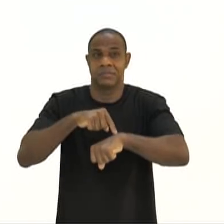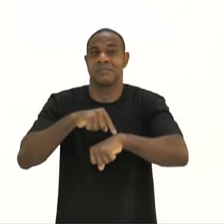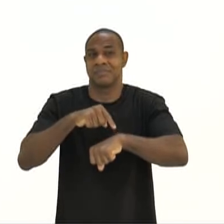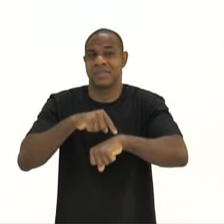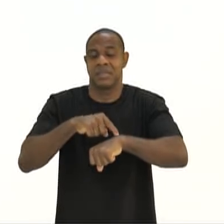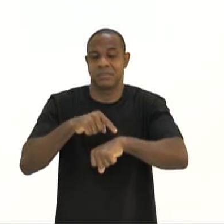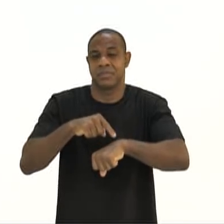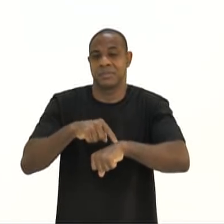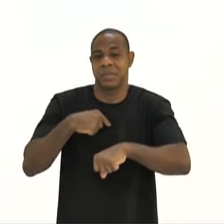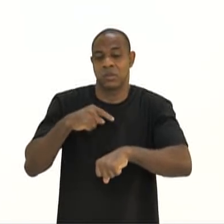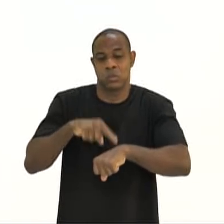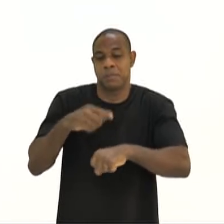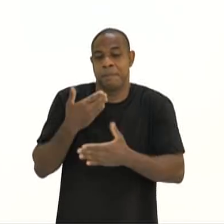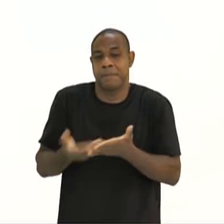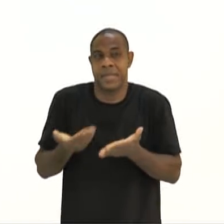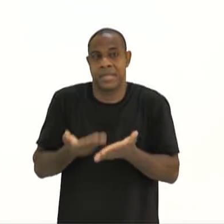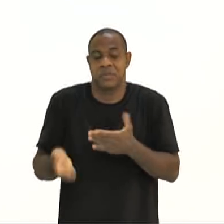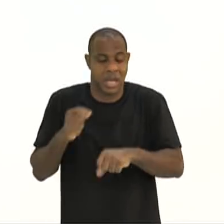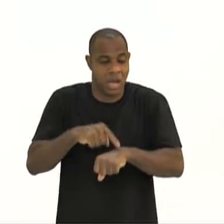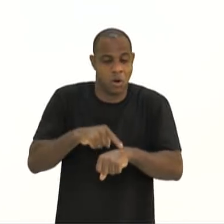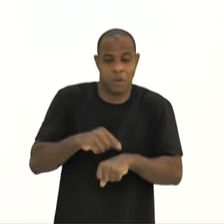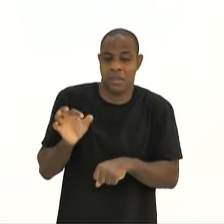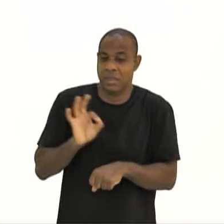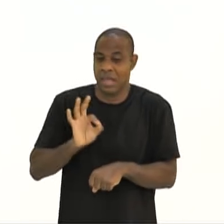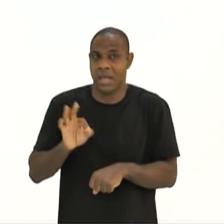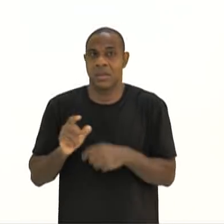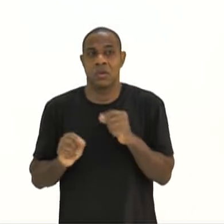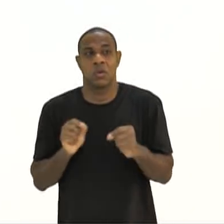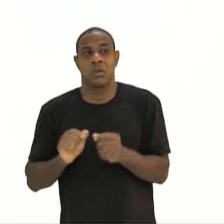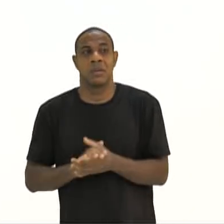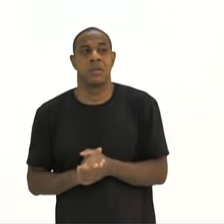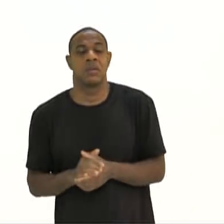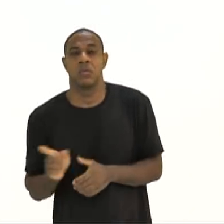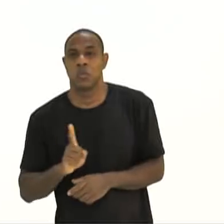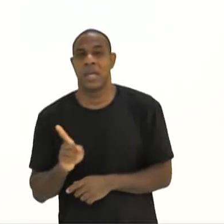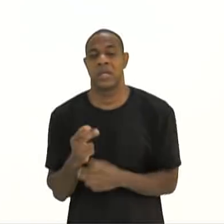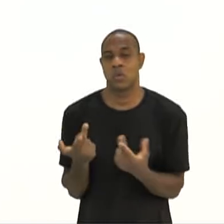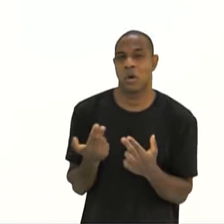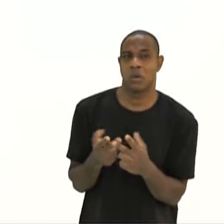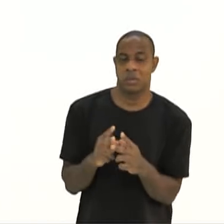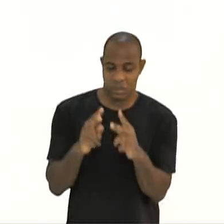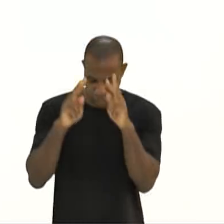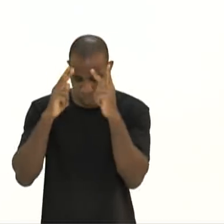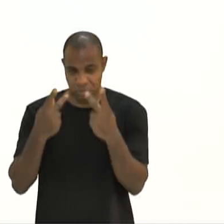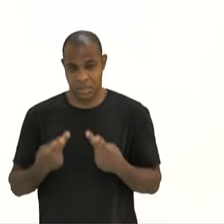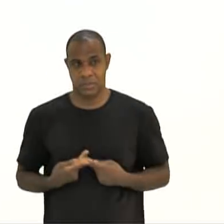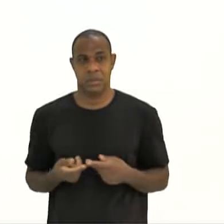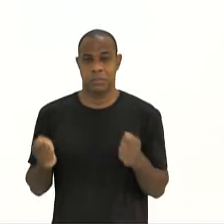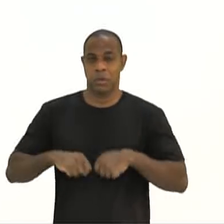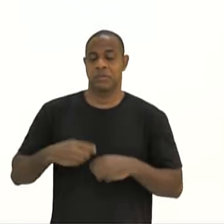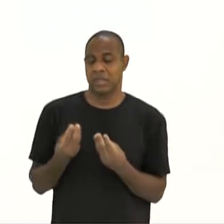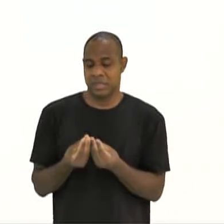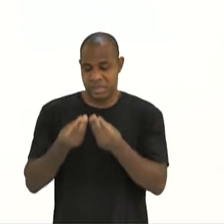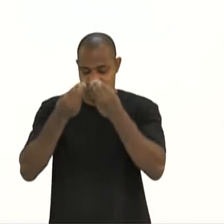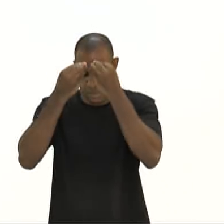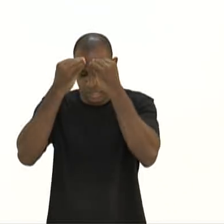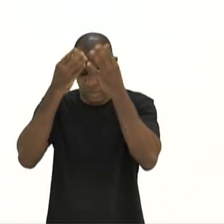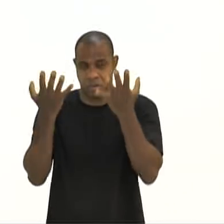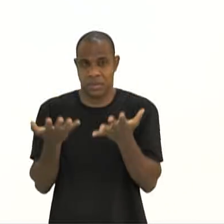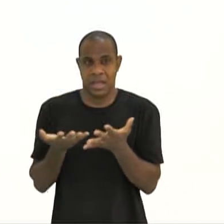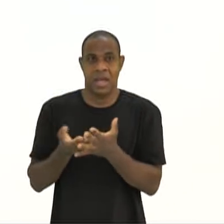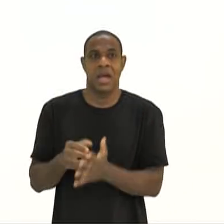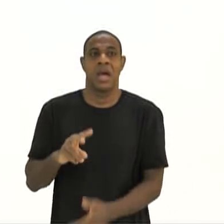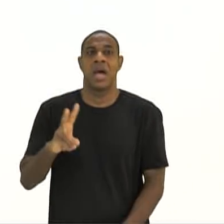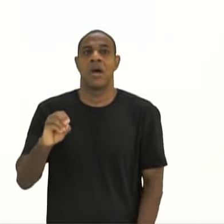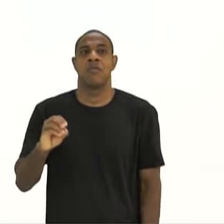das horas, né? Então, as horas não são como seres humanos ou animais que podem devorar com